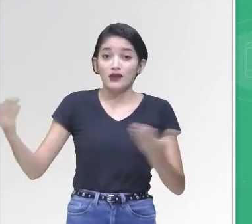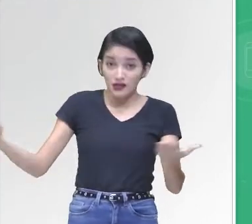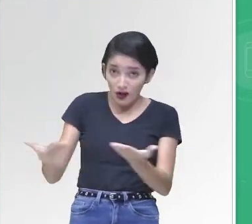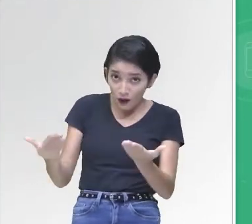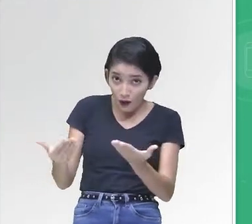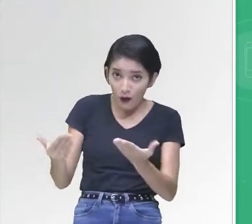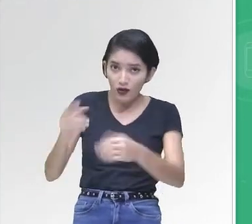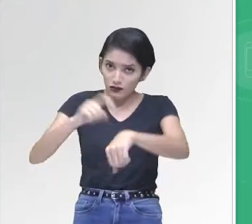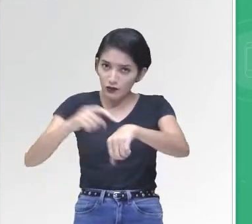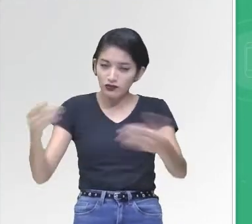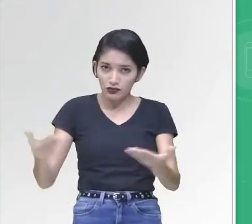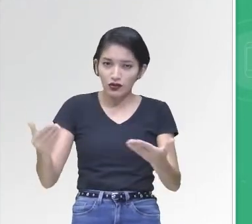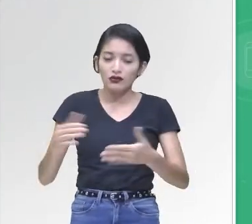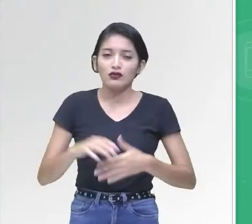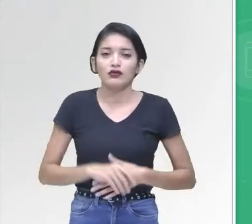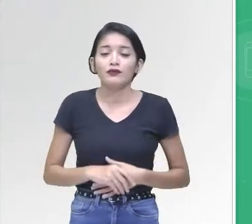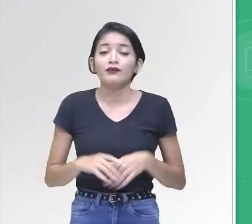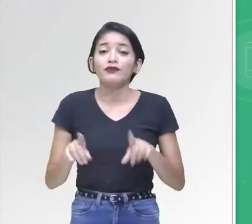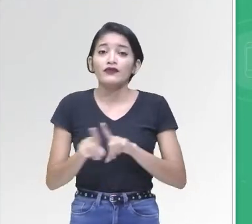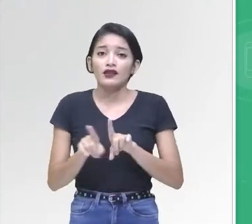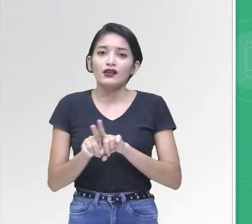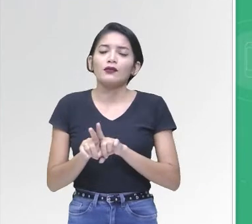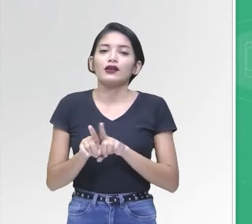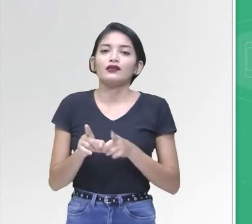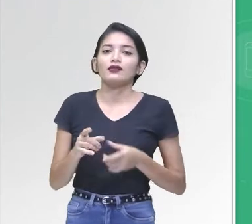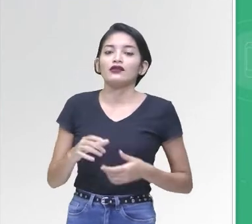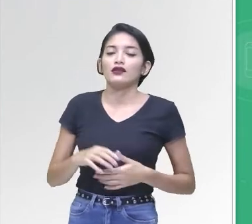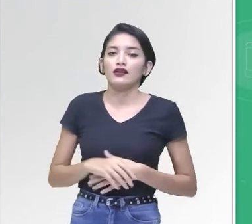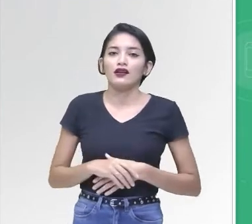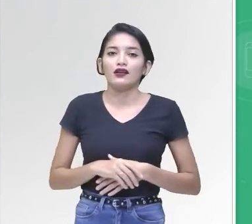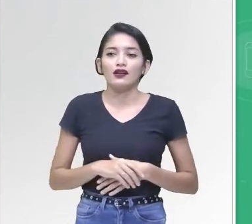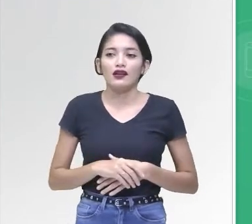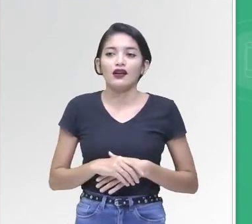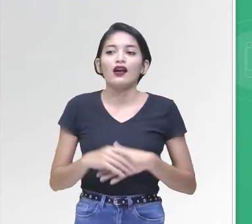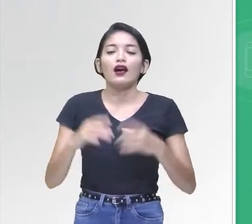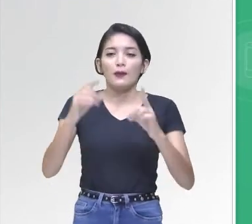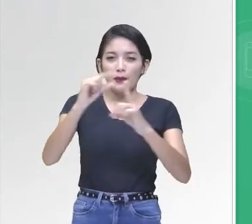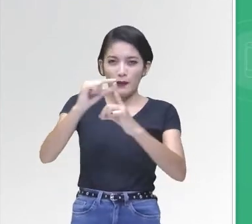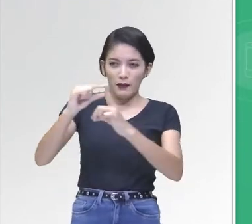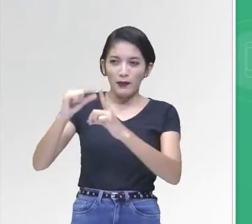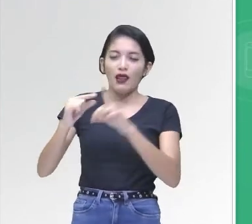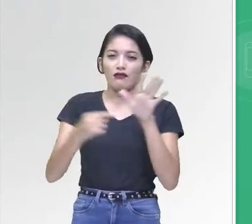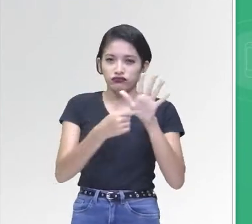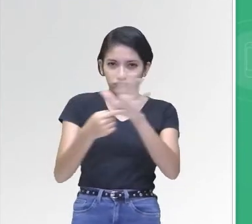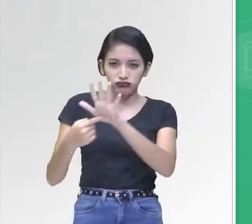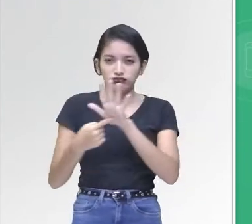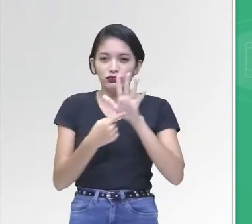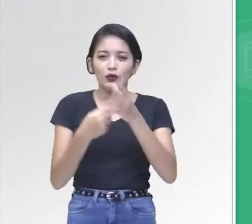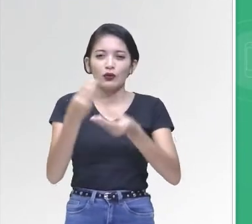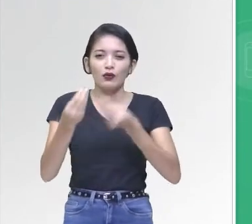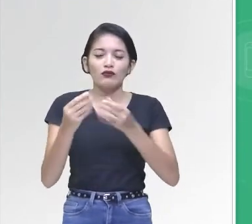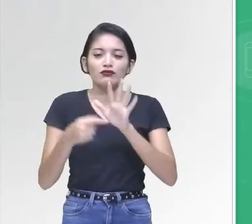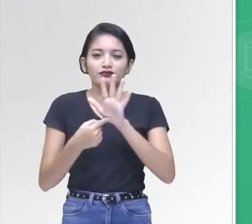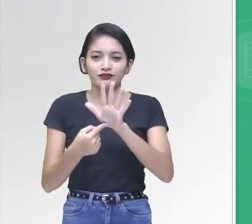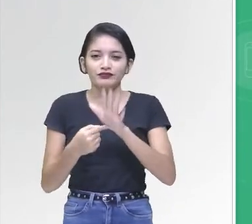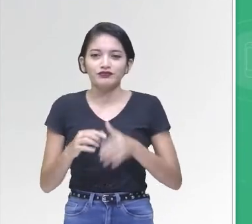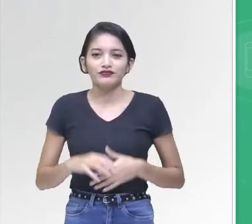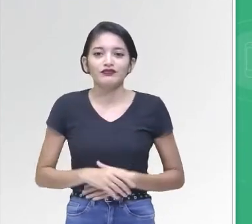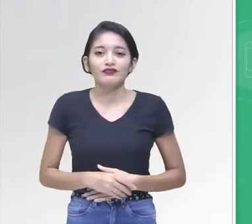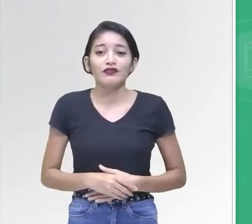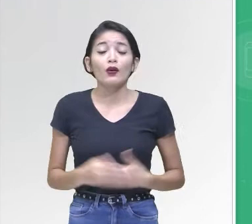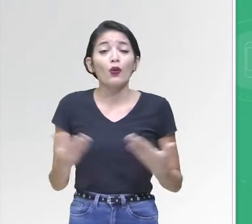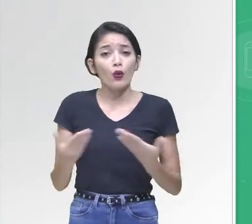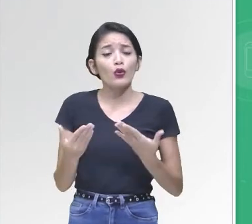indicativo. Expressões temporais que incluem el presente. Muito bem. Então hoje nós vamos